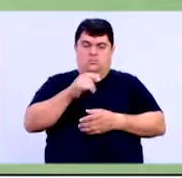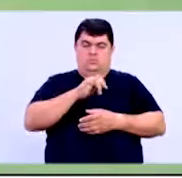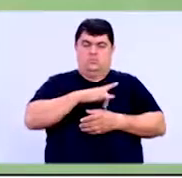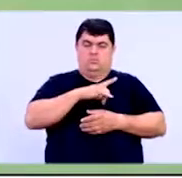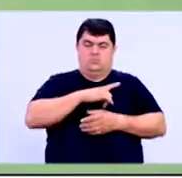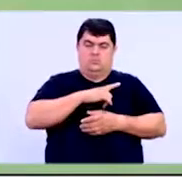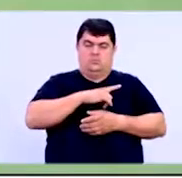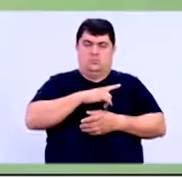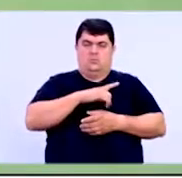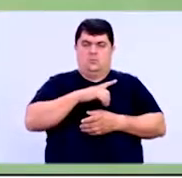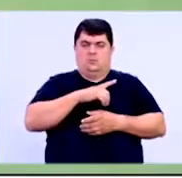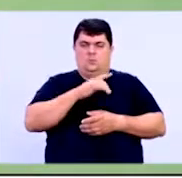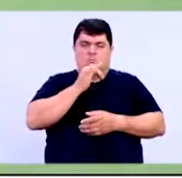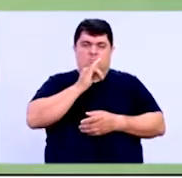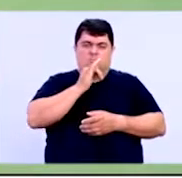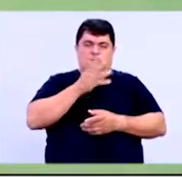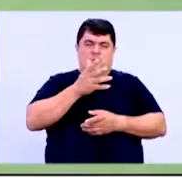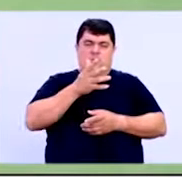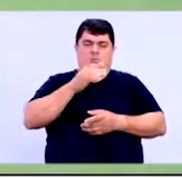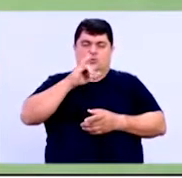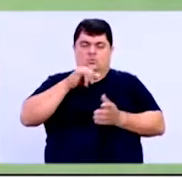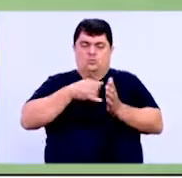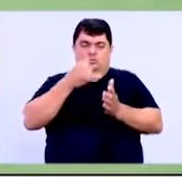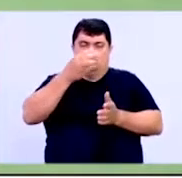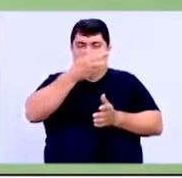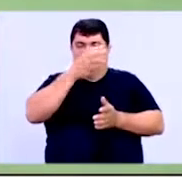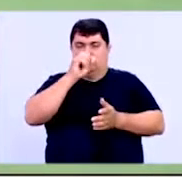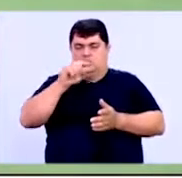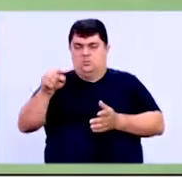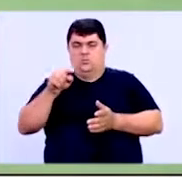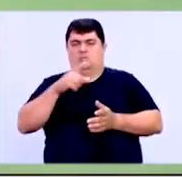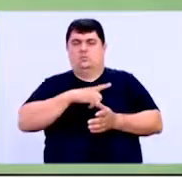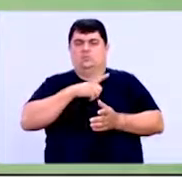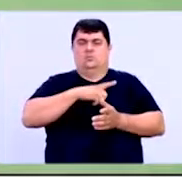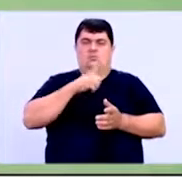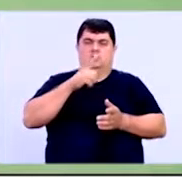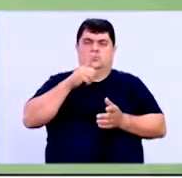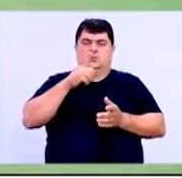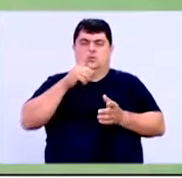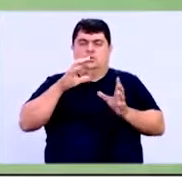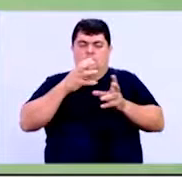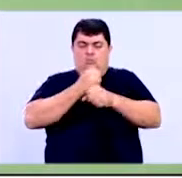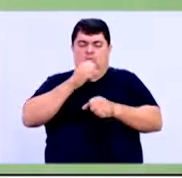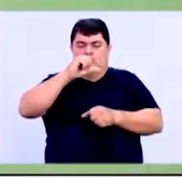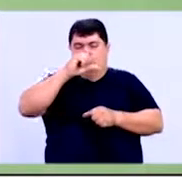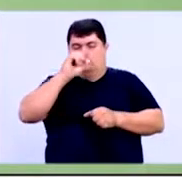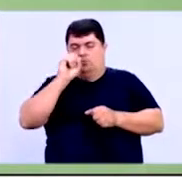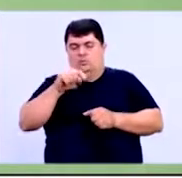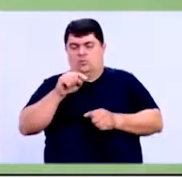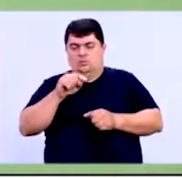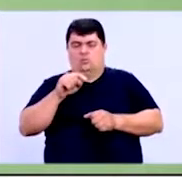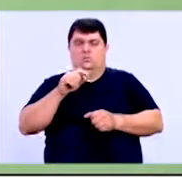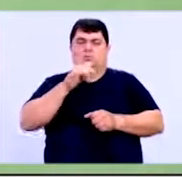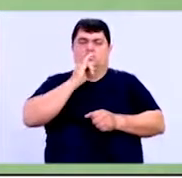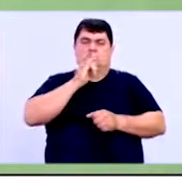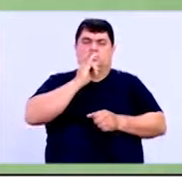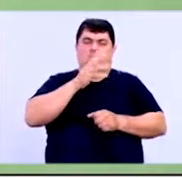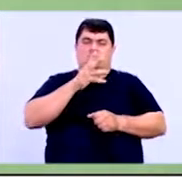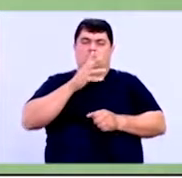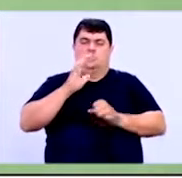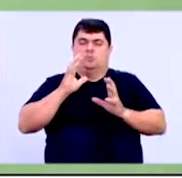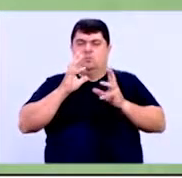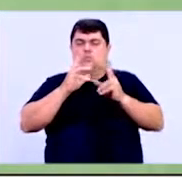recebimentos de juros de R$ 3.000, que vai dar um total de entradas de R$ 9.000. Com as outras